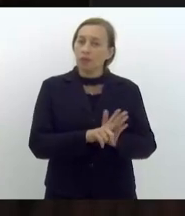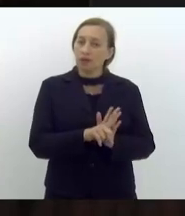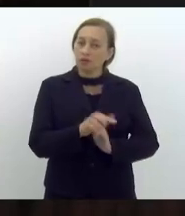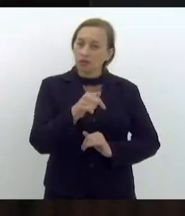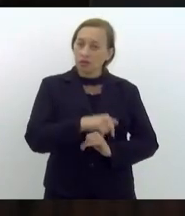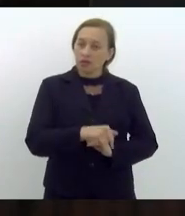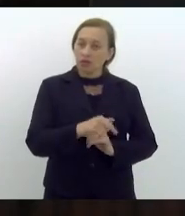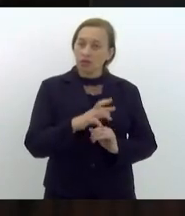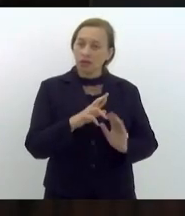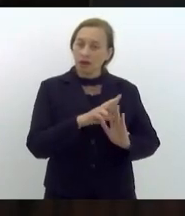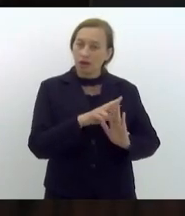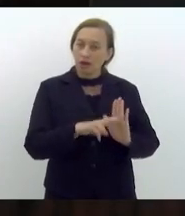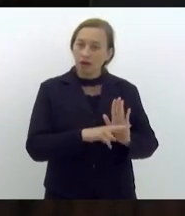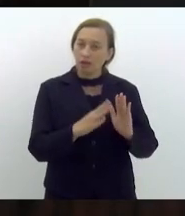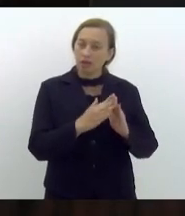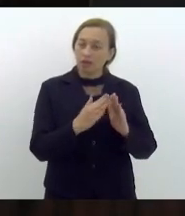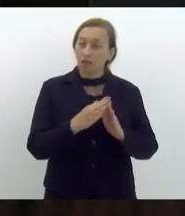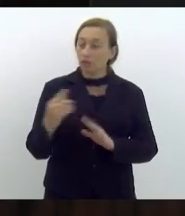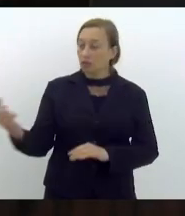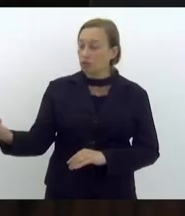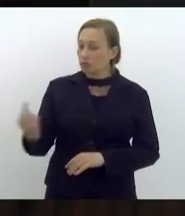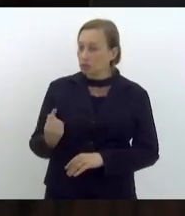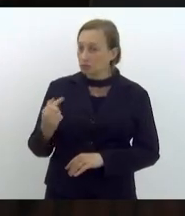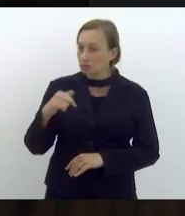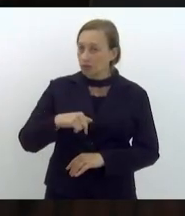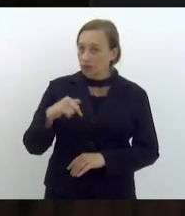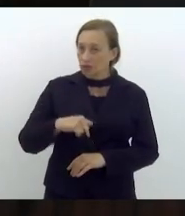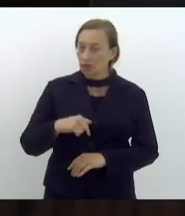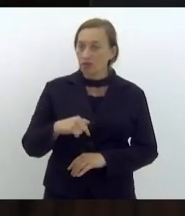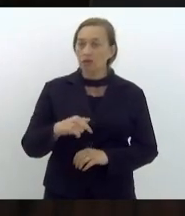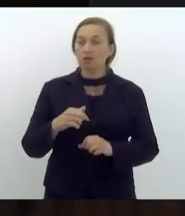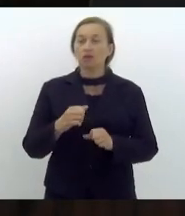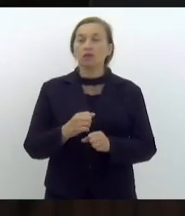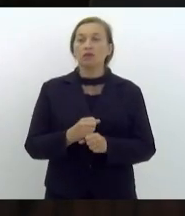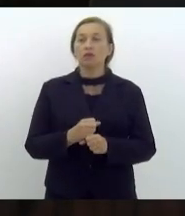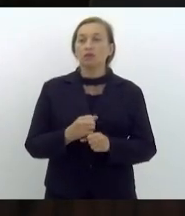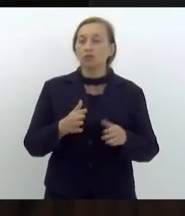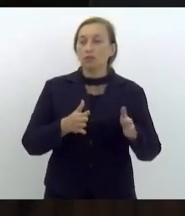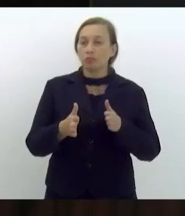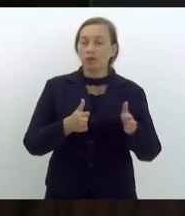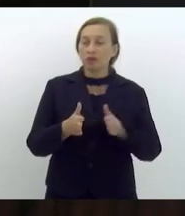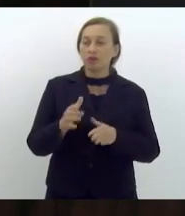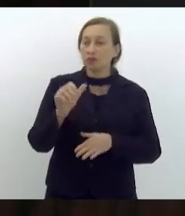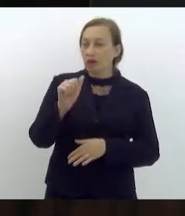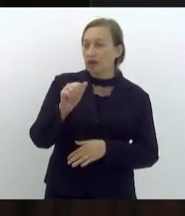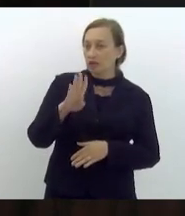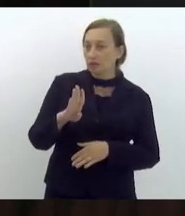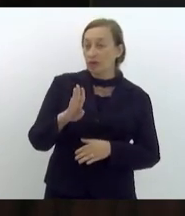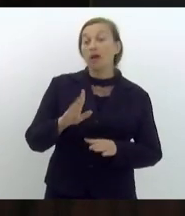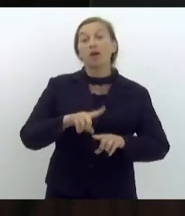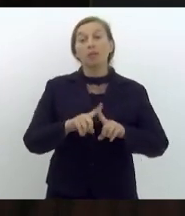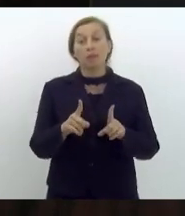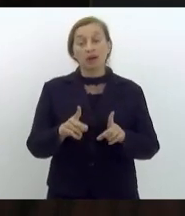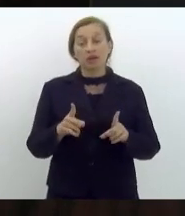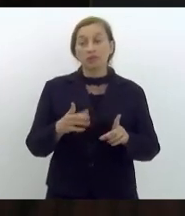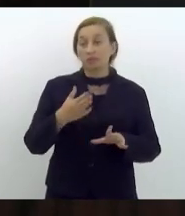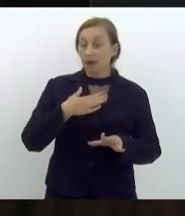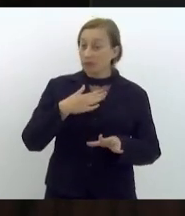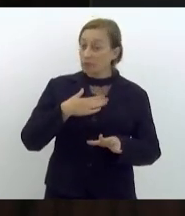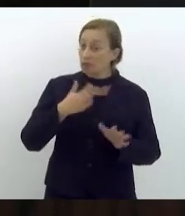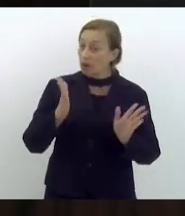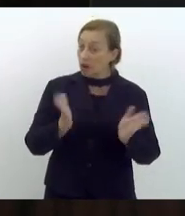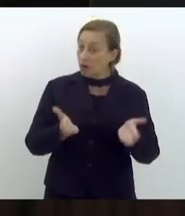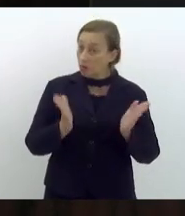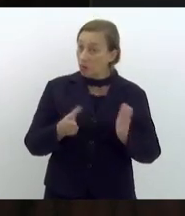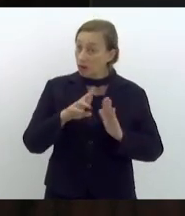para é porque o que foi trazido aqui ah foi na época do fulano do ciclano para mim o que vale na época do ciclano e Fulano que